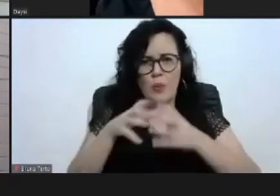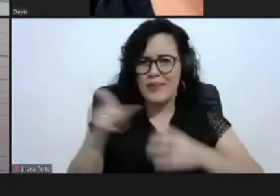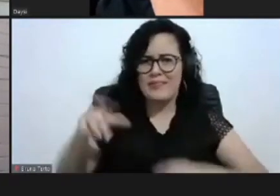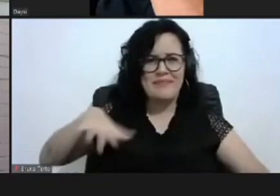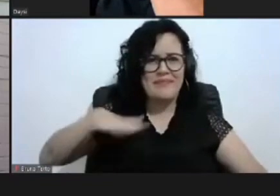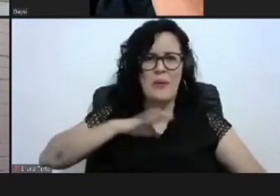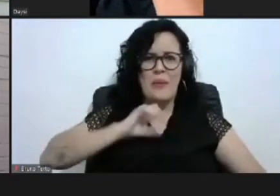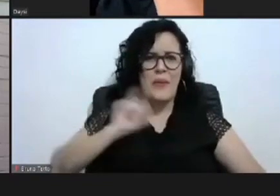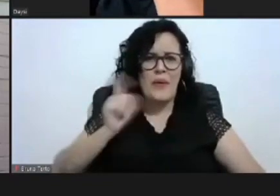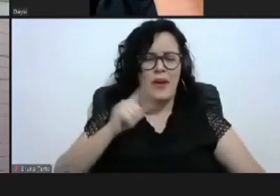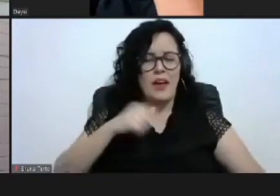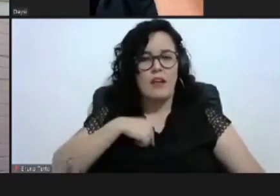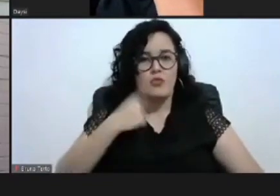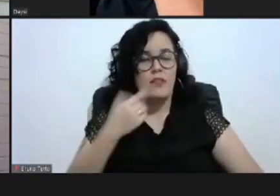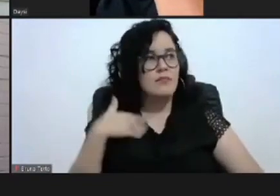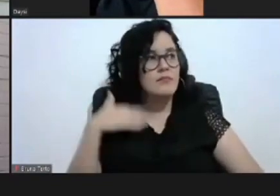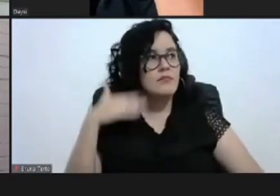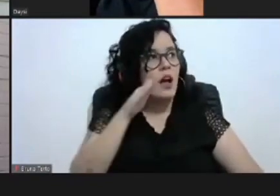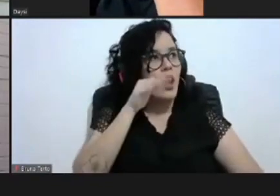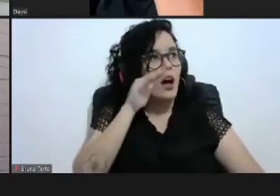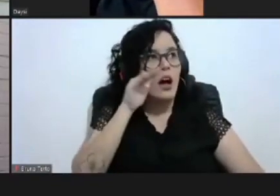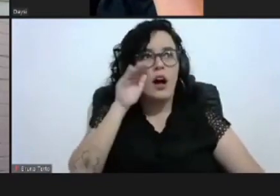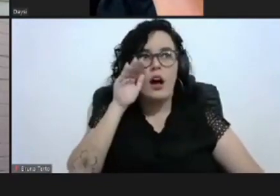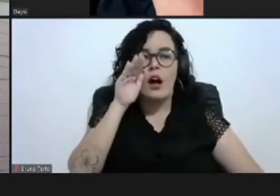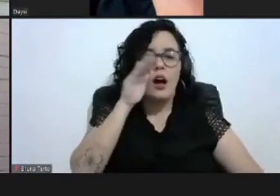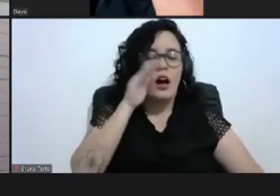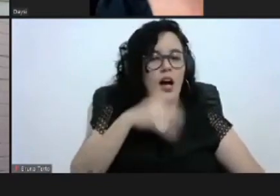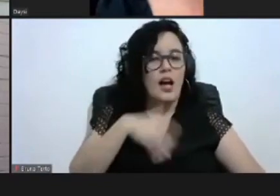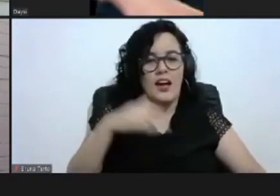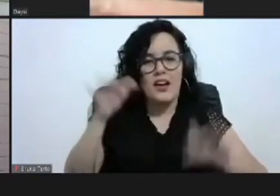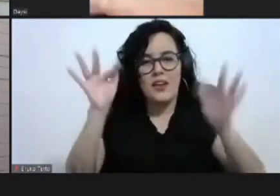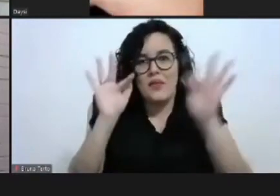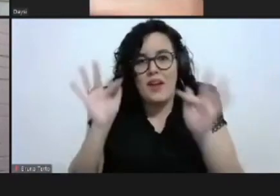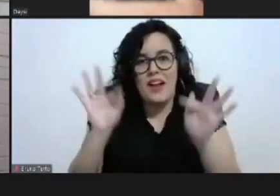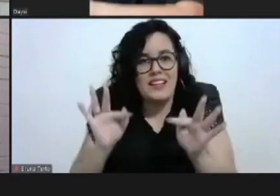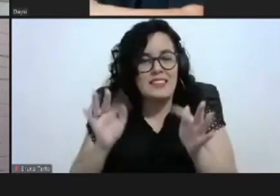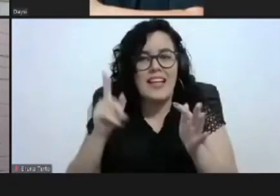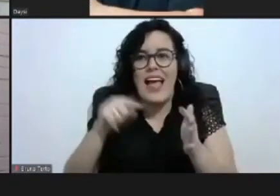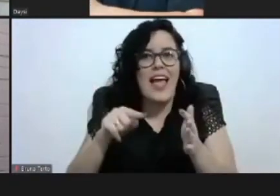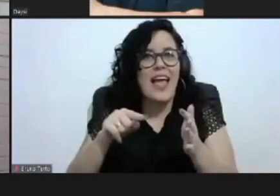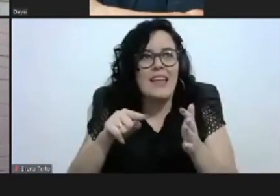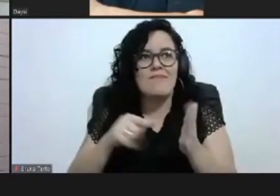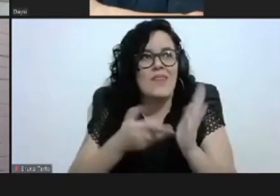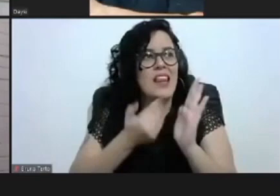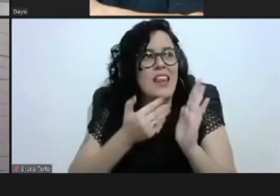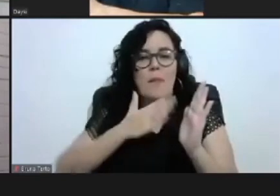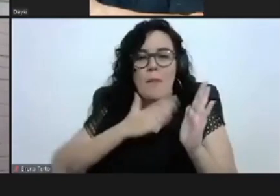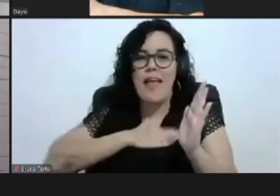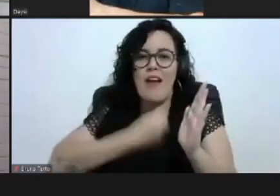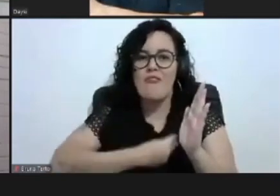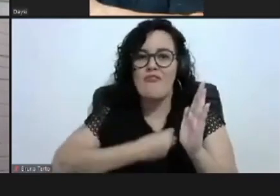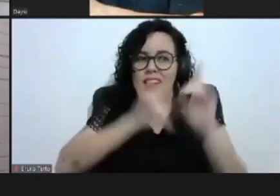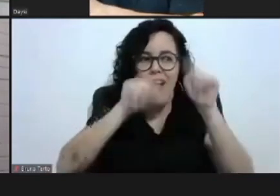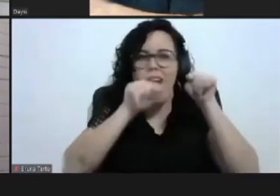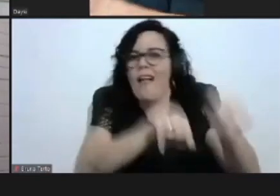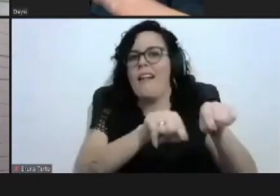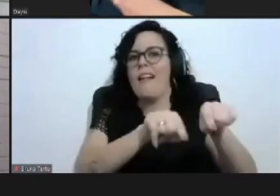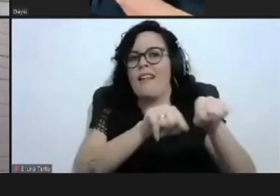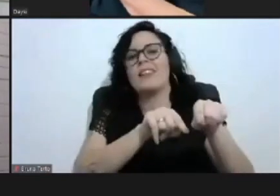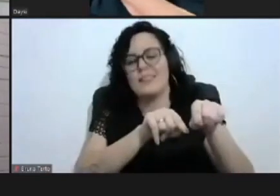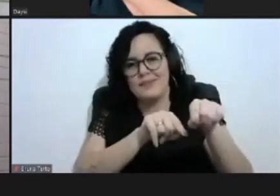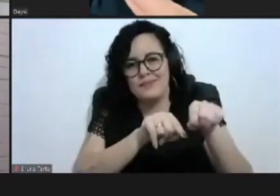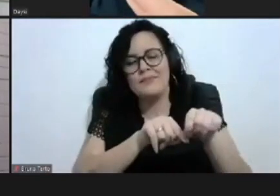né? Eu acho que talvez, né, destino será o livro se colocou no meu caminho. E aí, um pouco mais